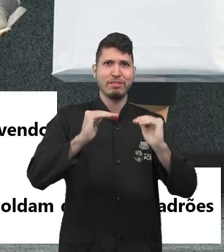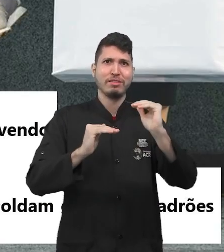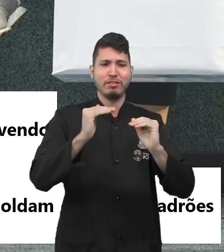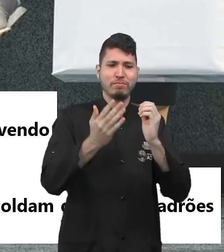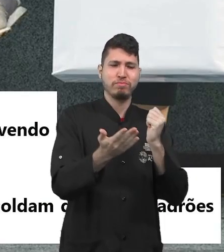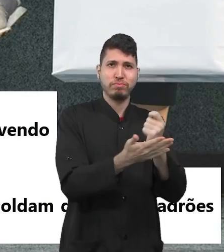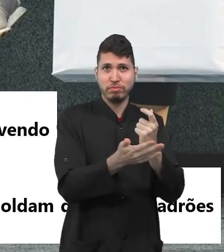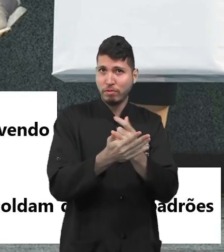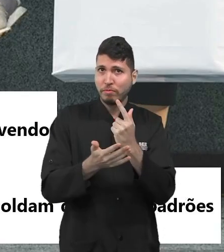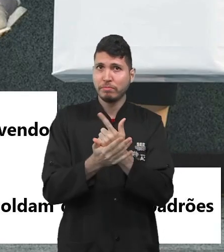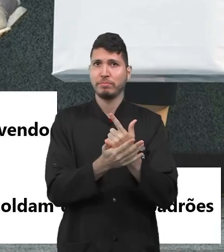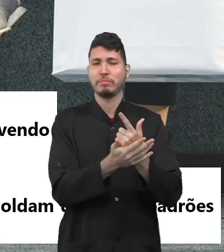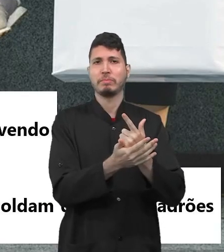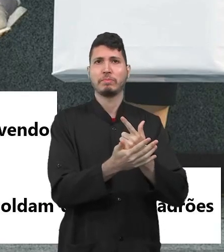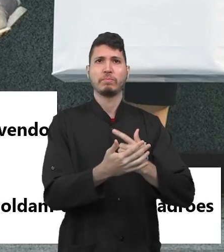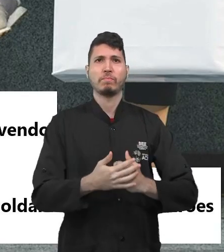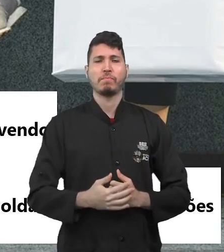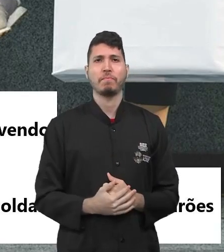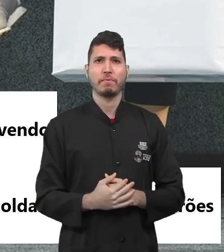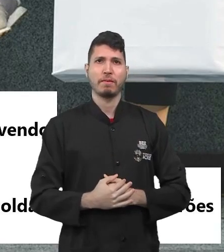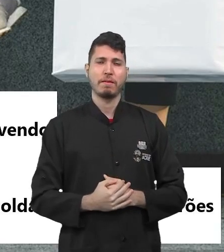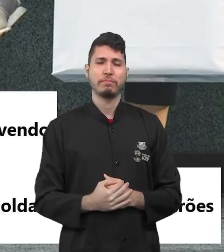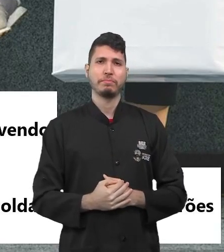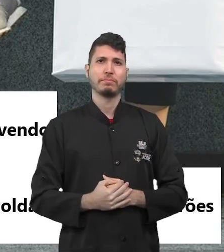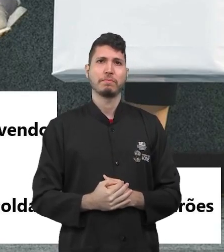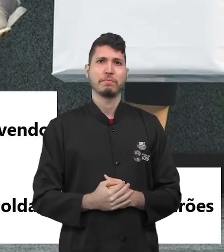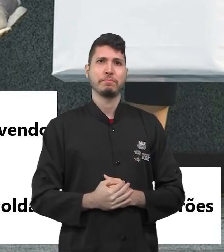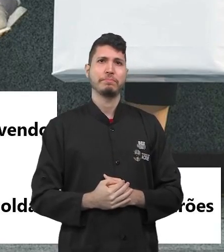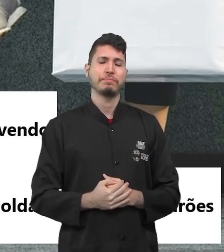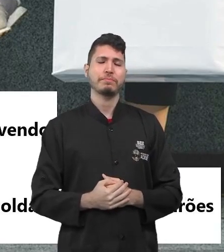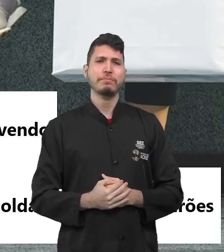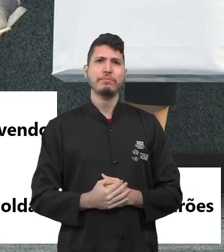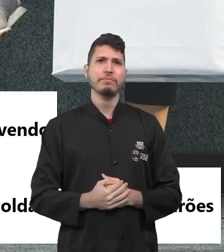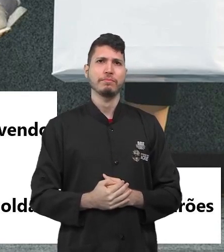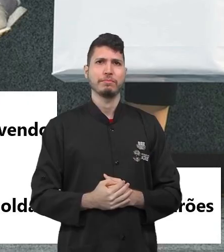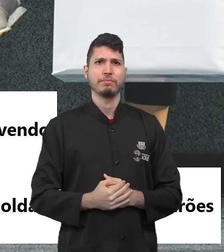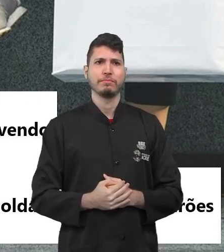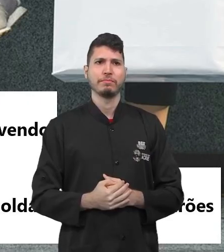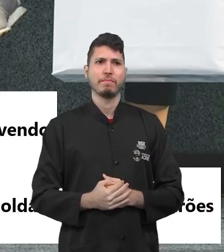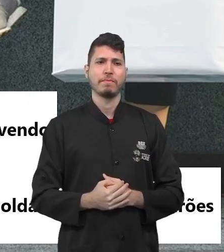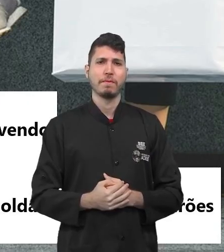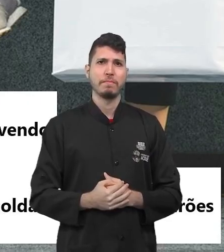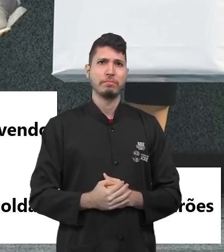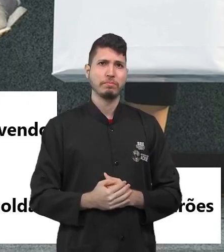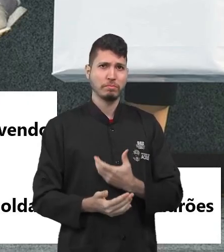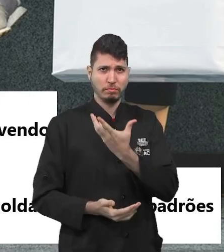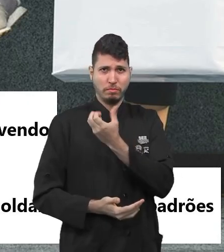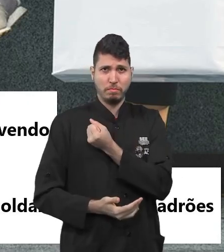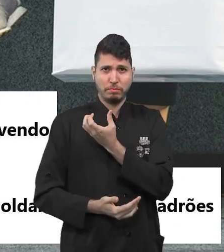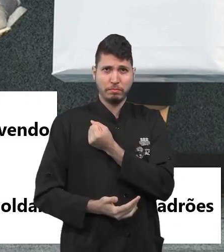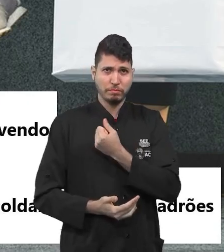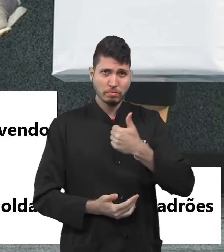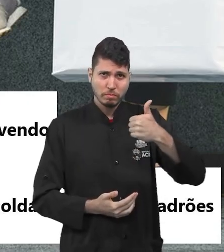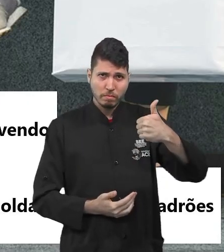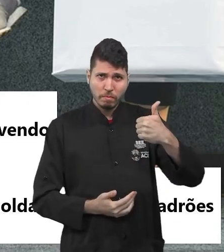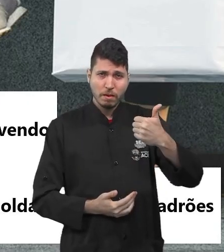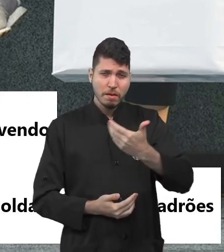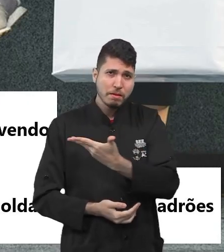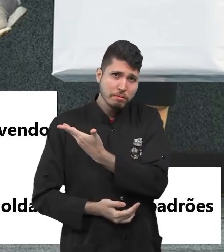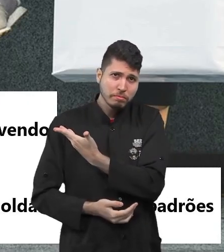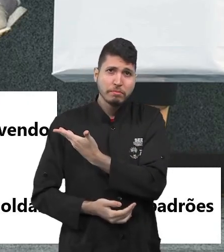observar também algumas informações. Então, no item 1, conforme vocês podem